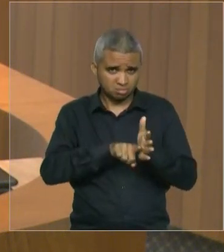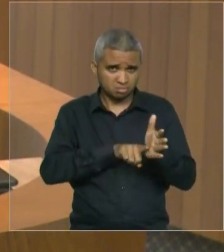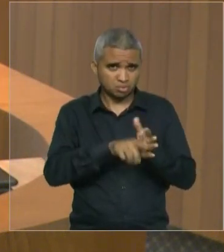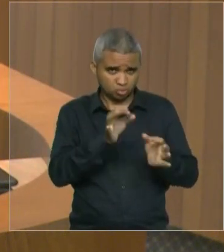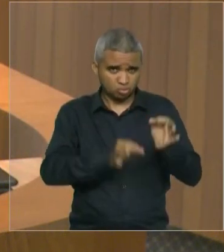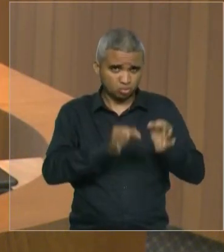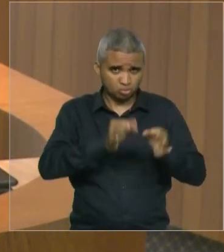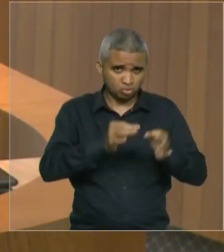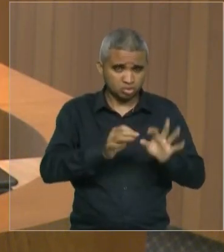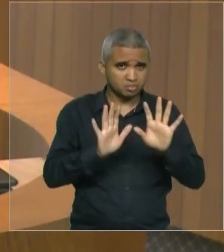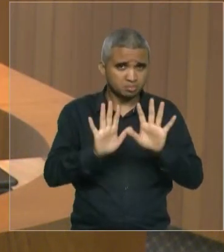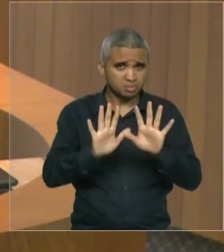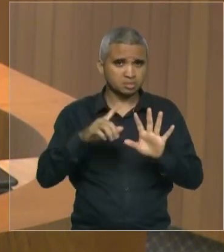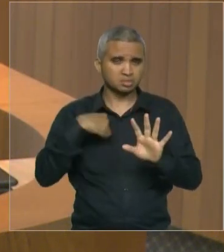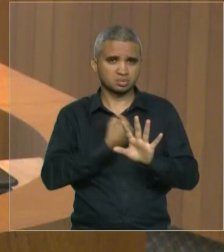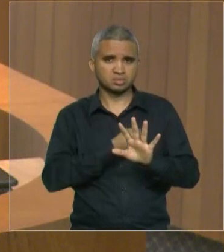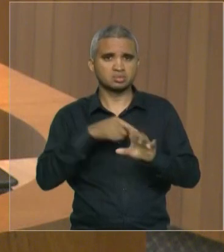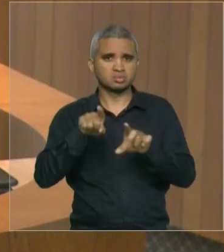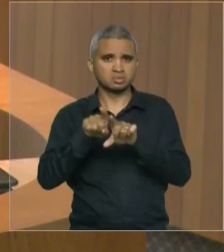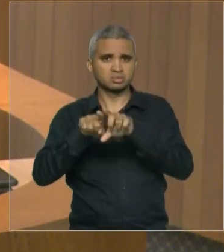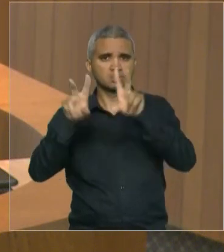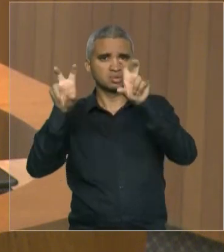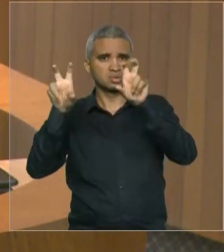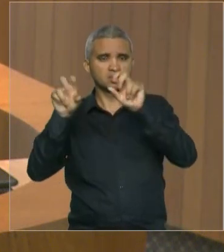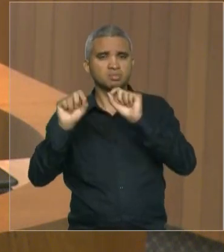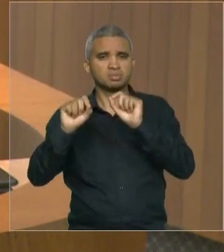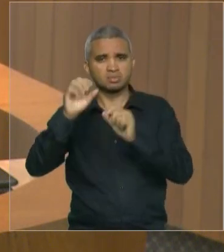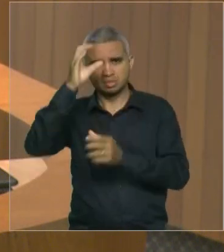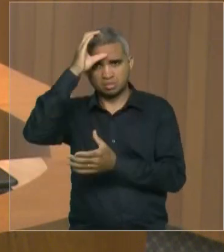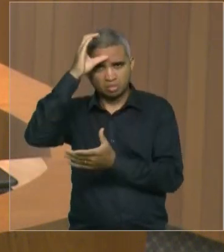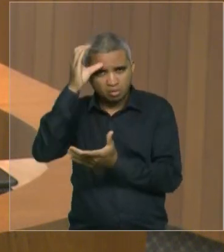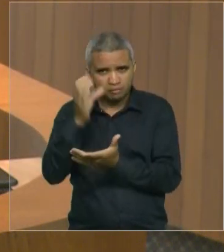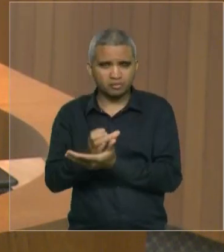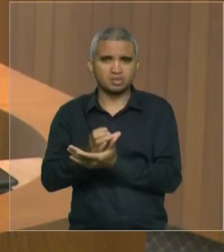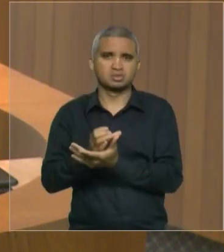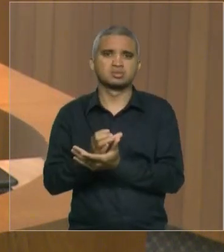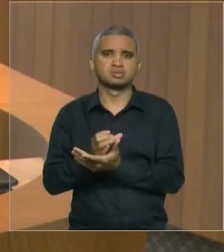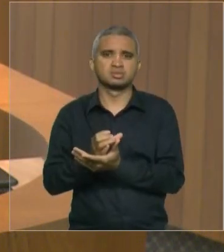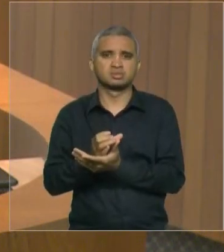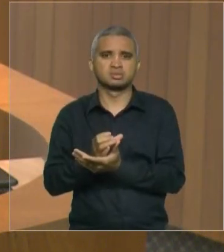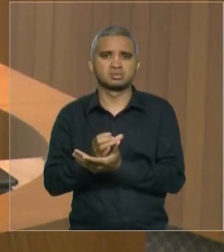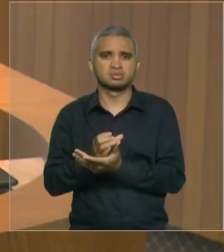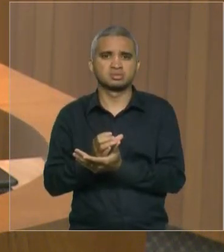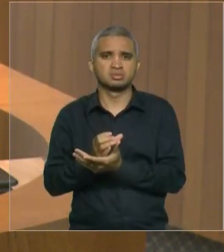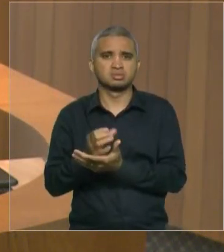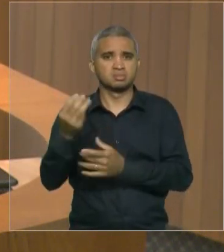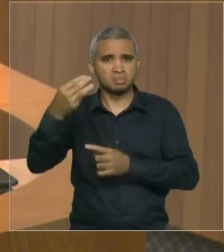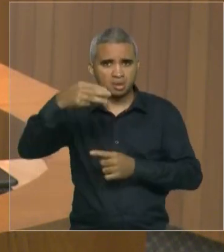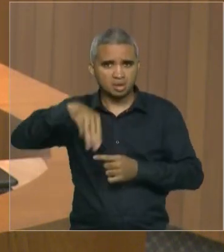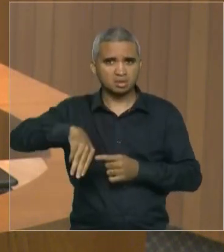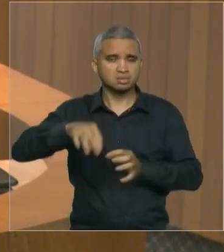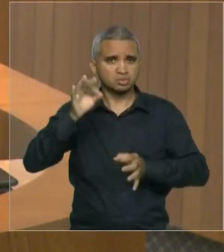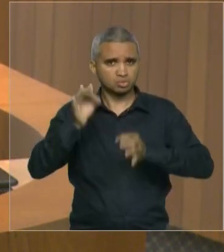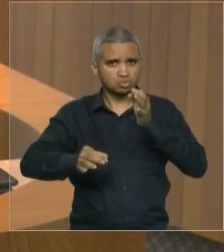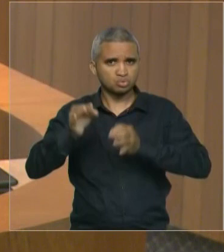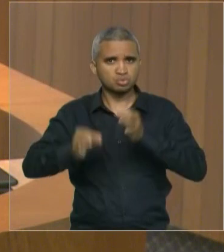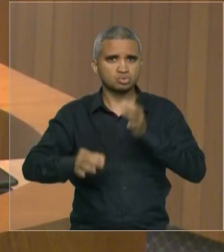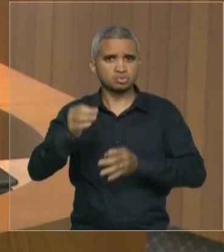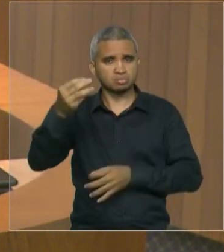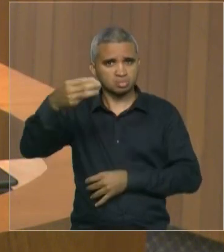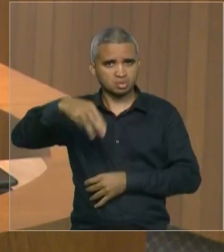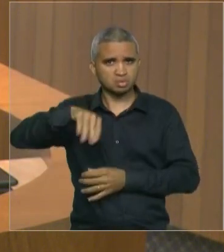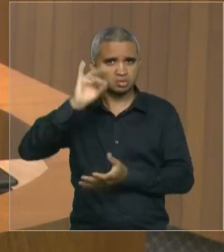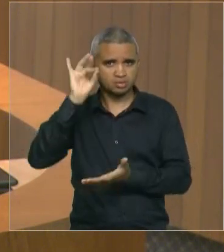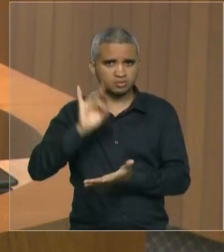nas instituições, nos agentes públicos, no Maranhão de justiça de verdade, e que vocês